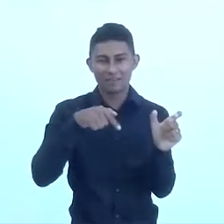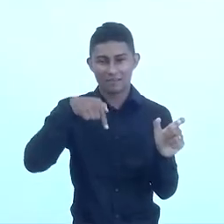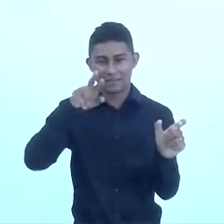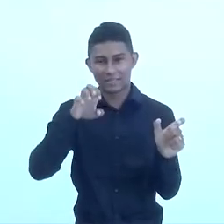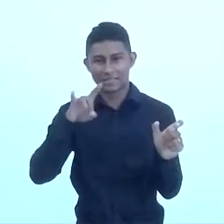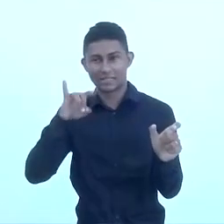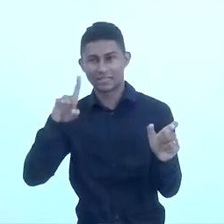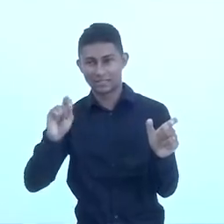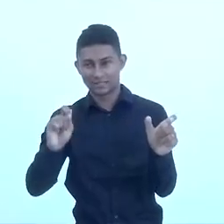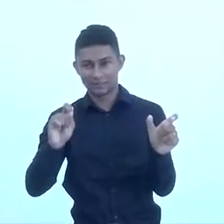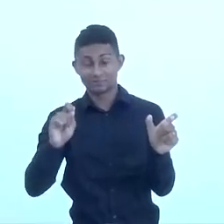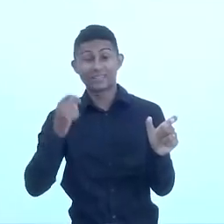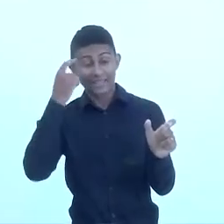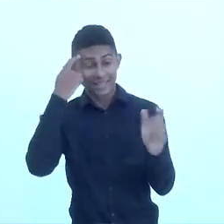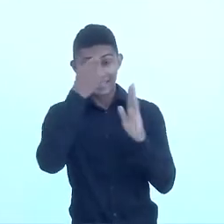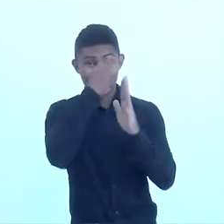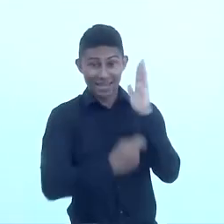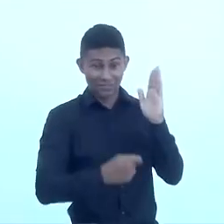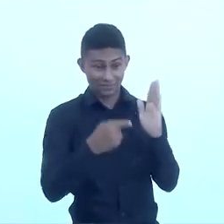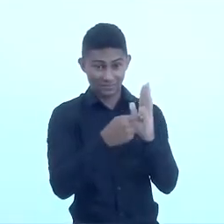Né? Mas vinha escrito assim,